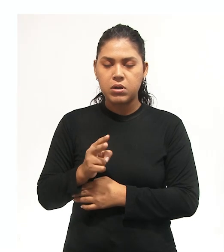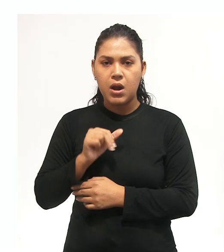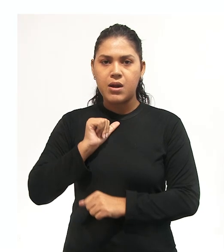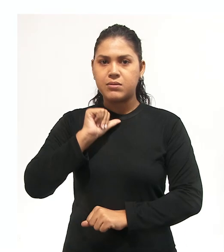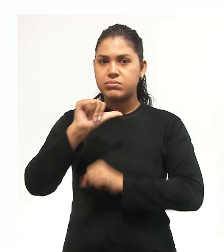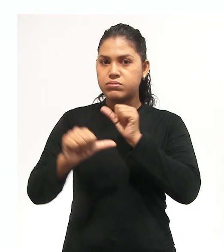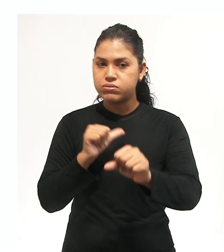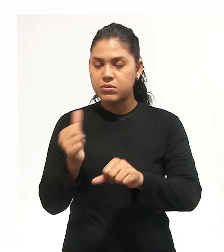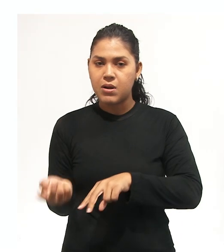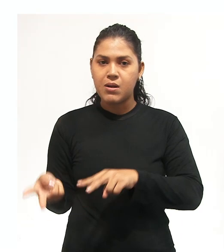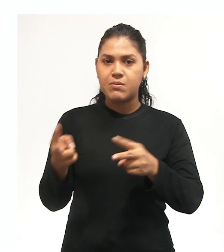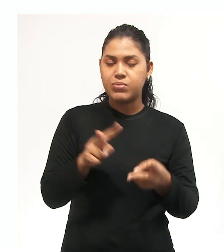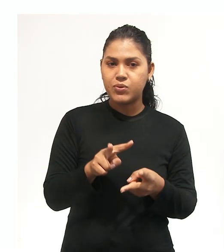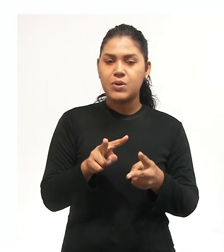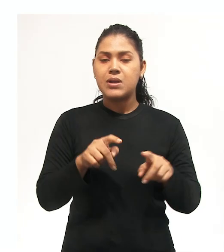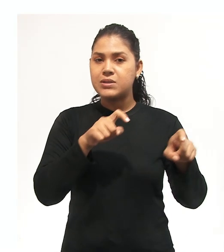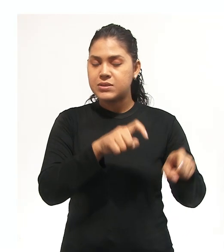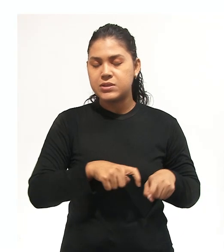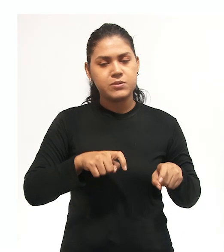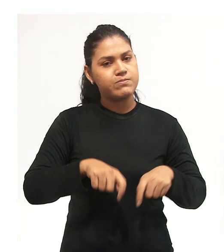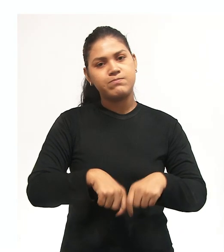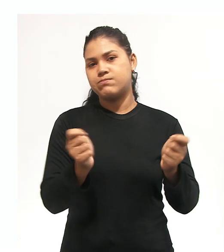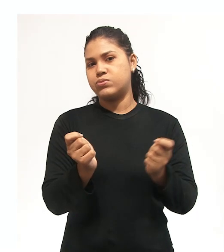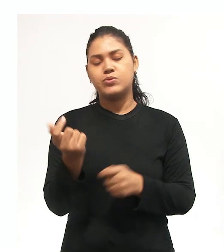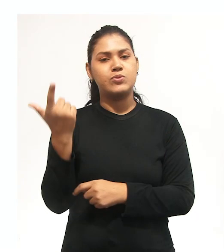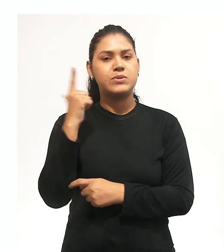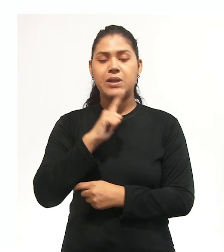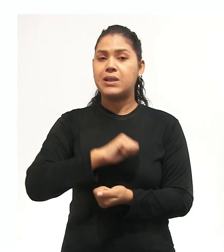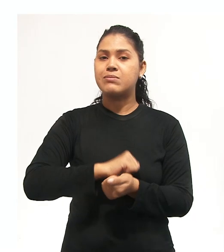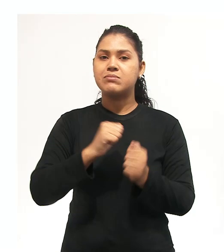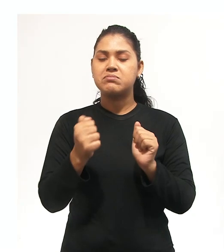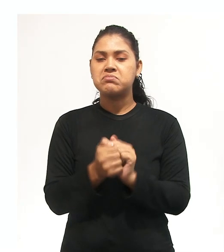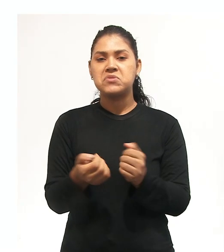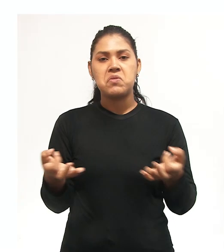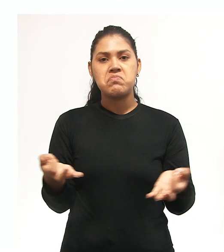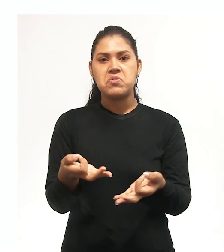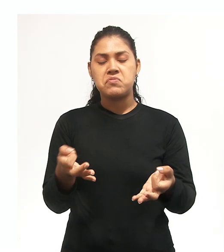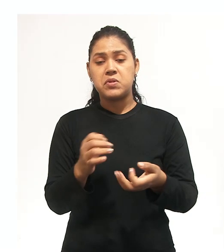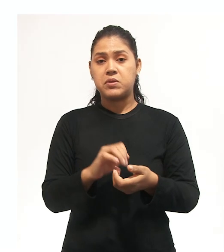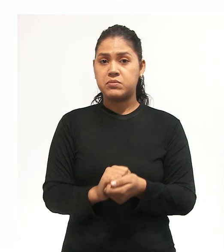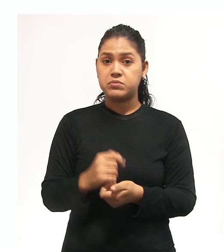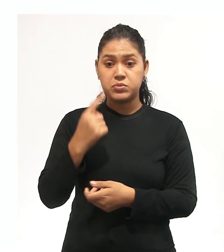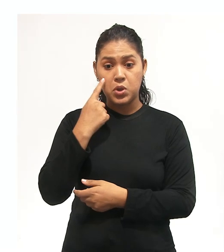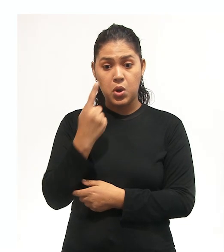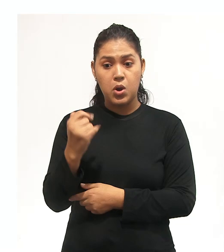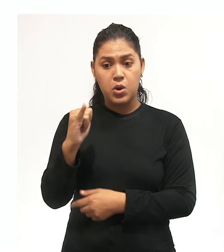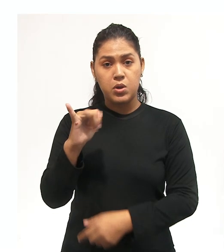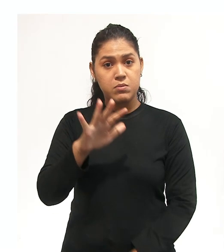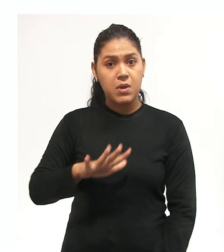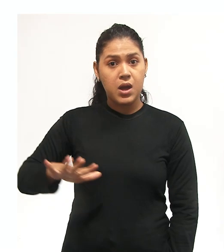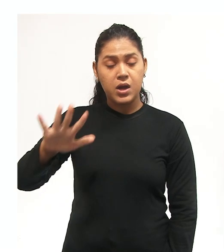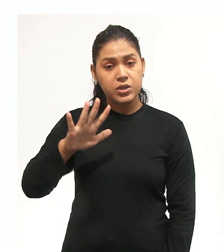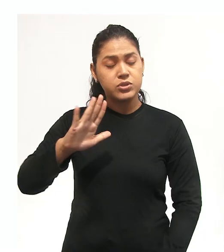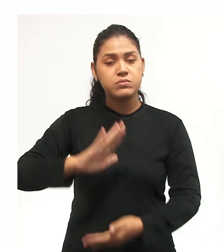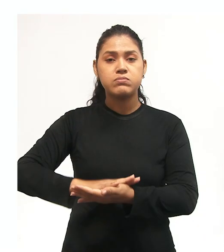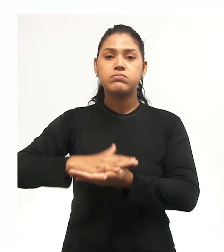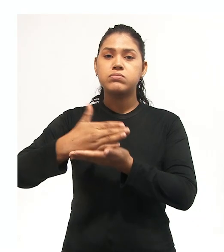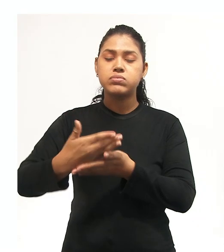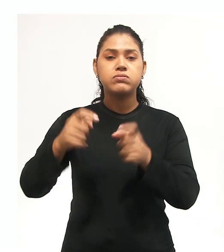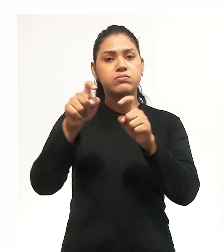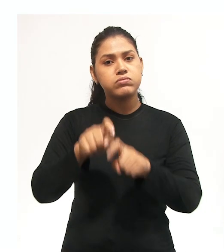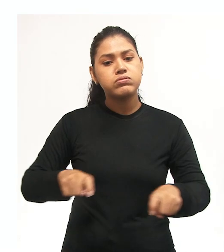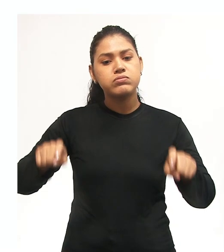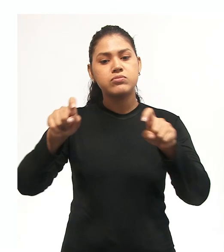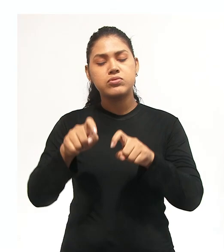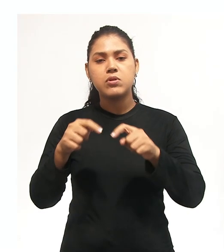escolas urbanas. Olha só, uma escola conectada com computadores, né, tendo